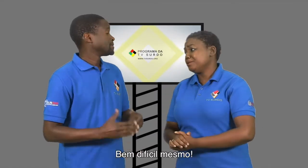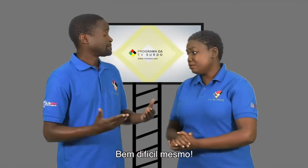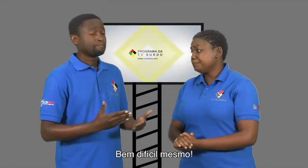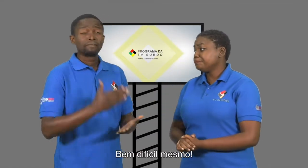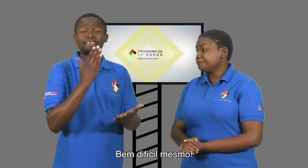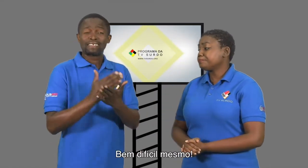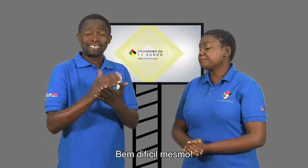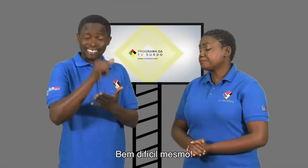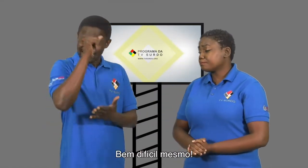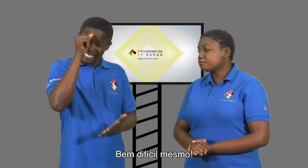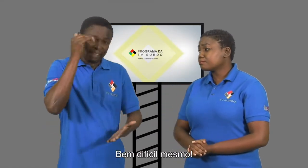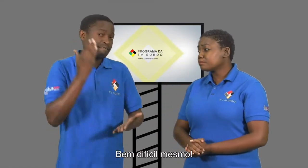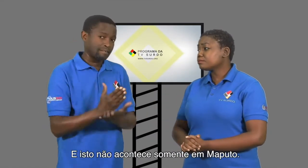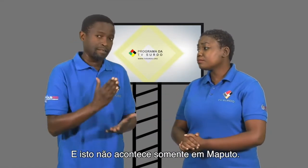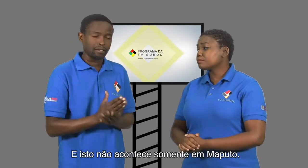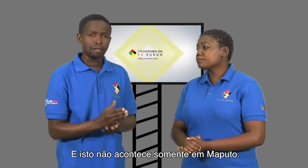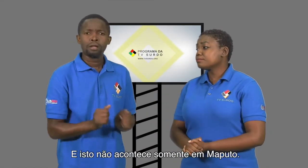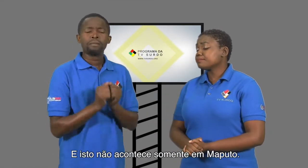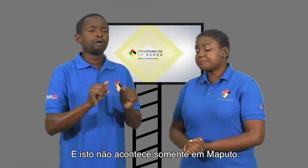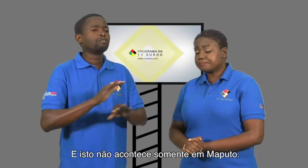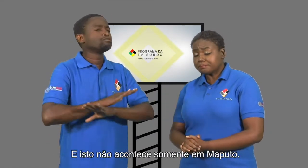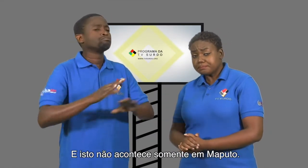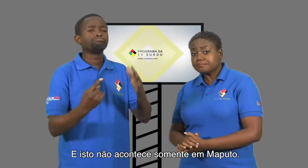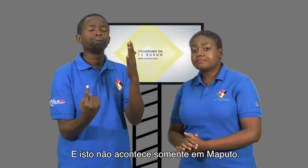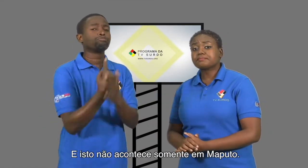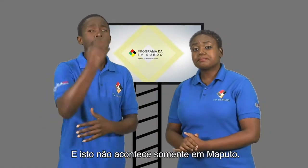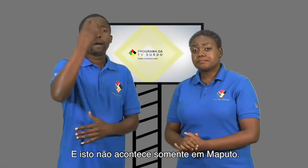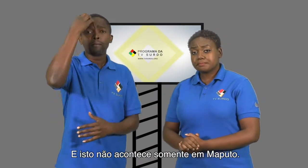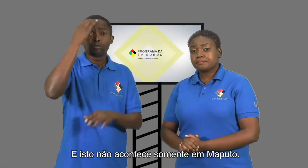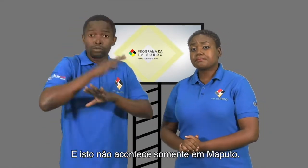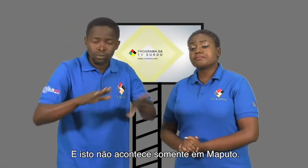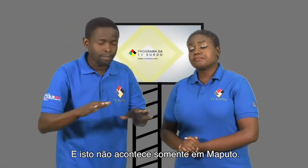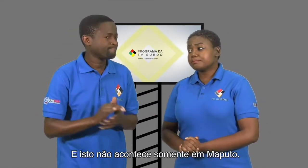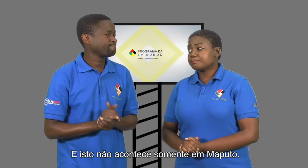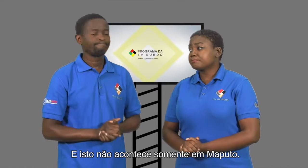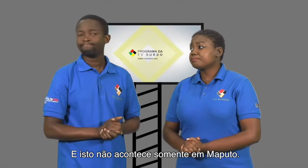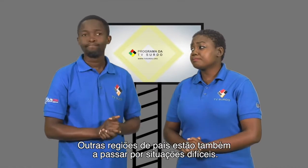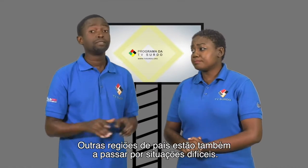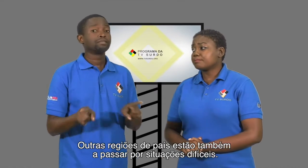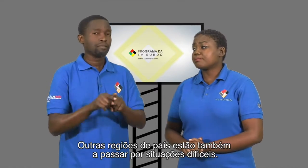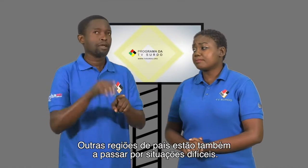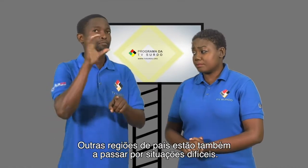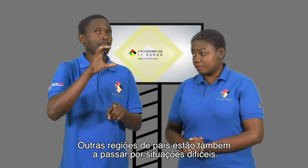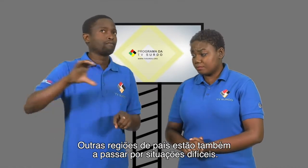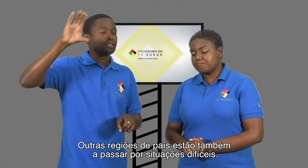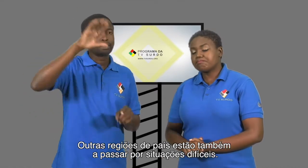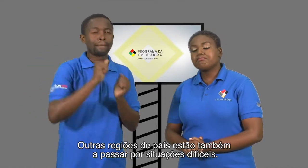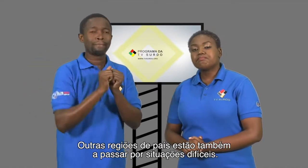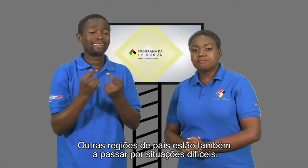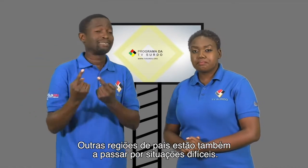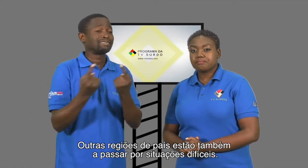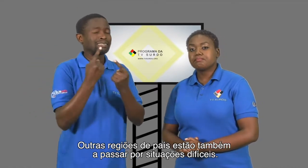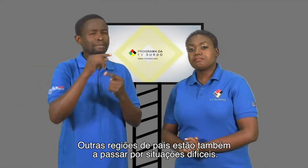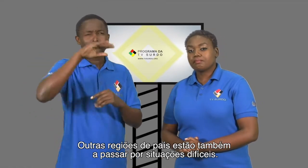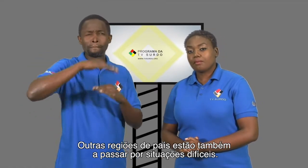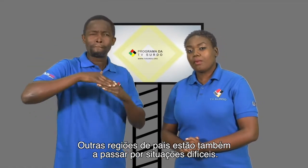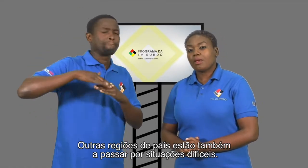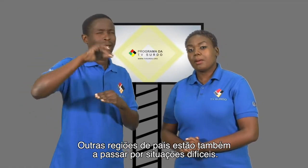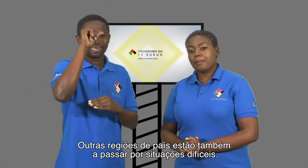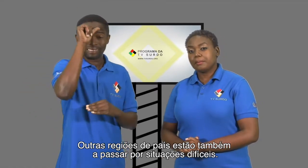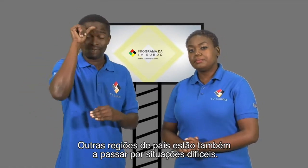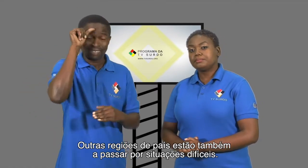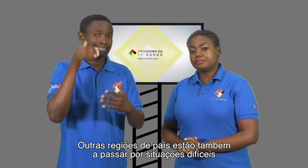Bem difícil mesmo. E isto não acontece somente em Maputo. Outras regiões do país estão